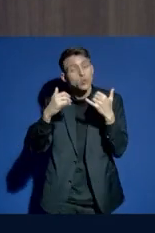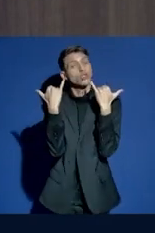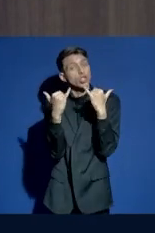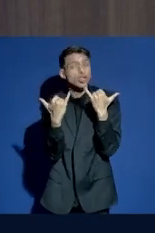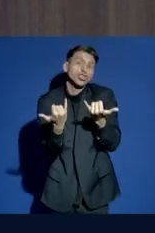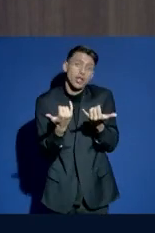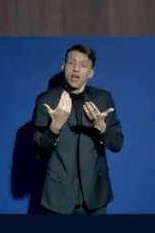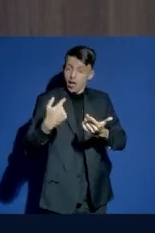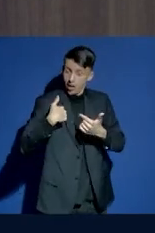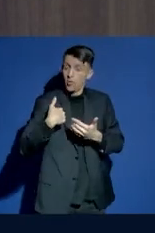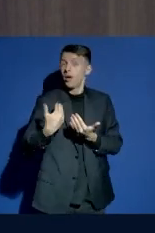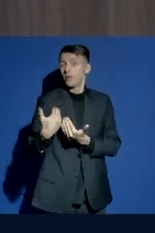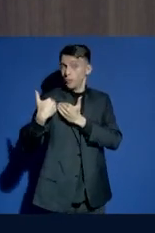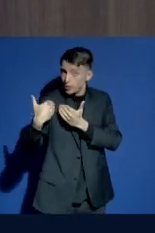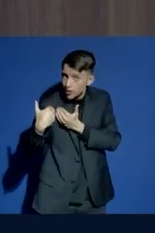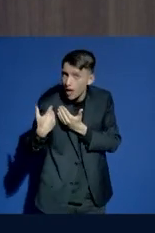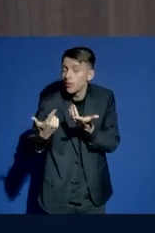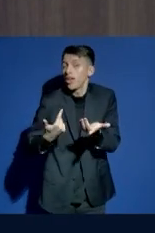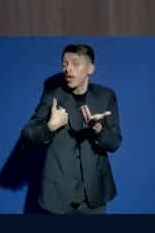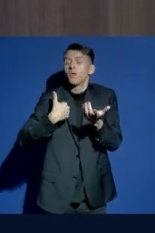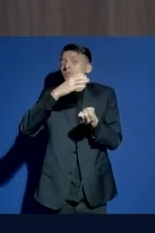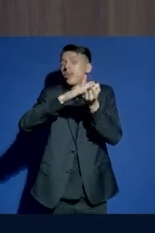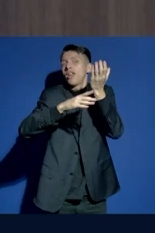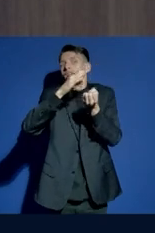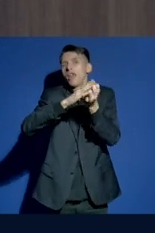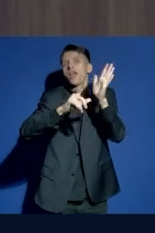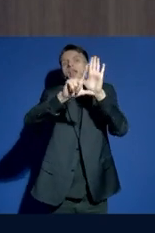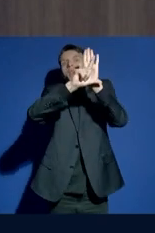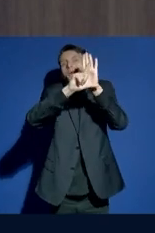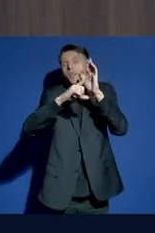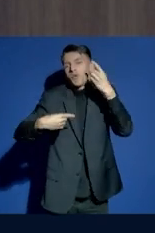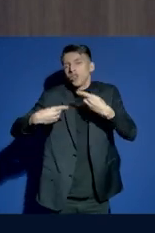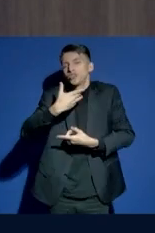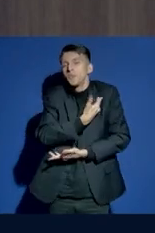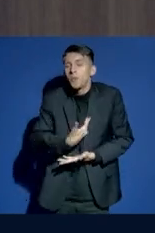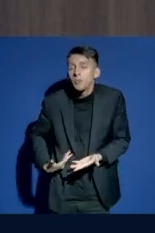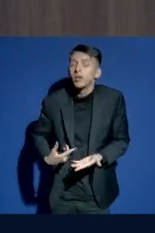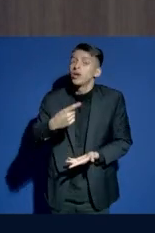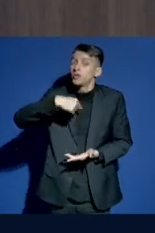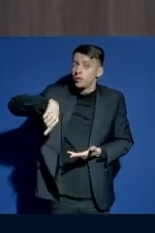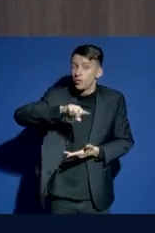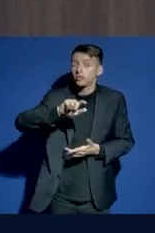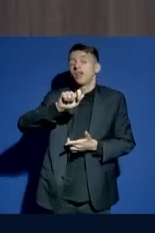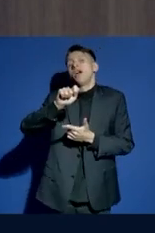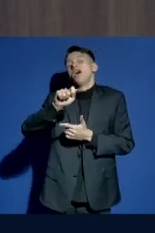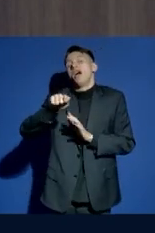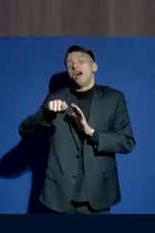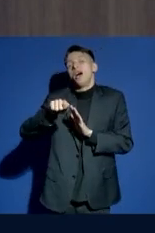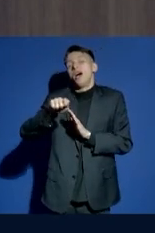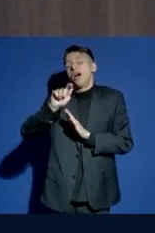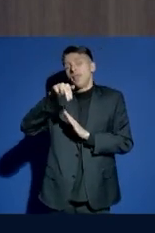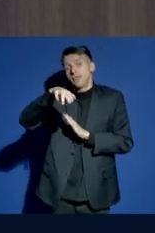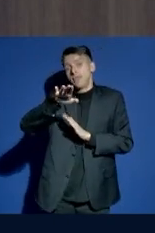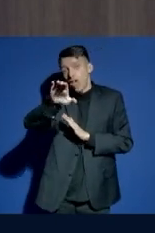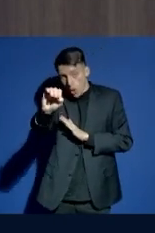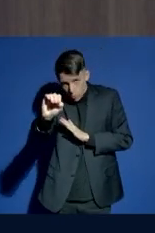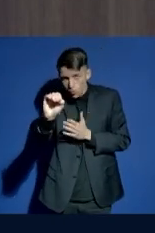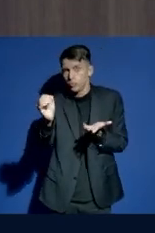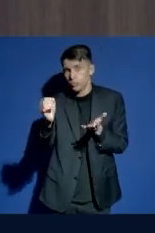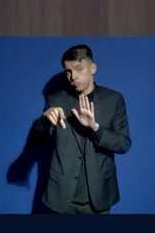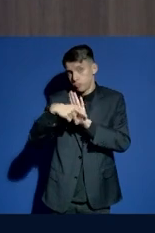como regulador de política pública que é a nossa Agência Nacional de Energia Elétrica anel